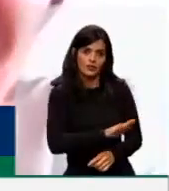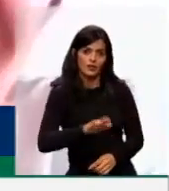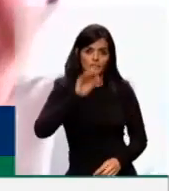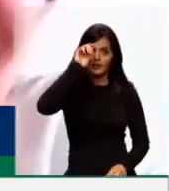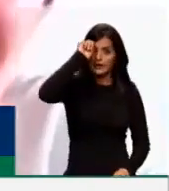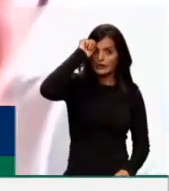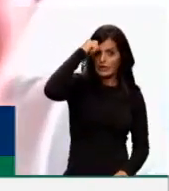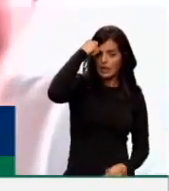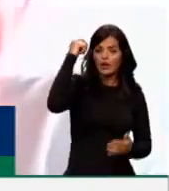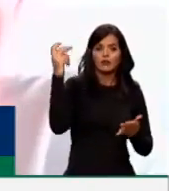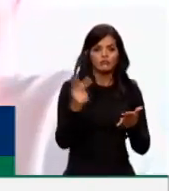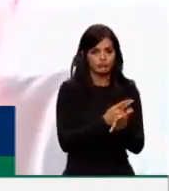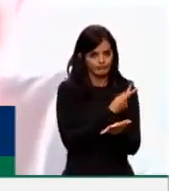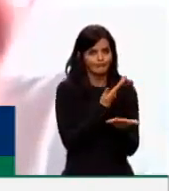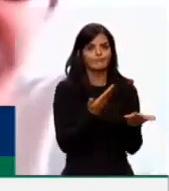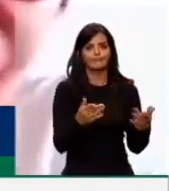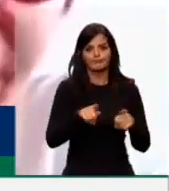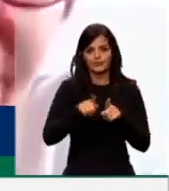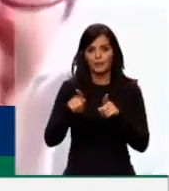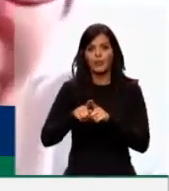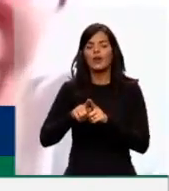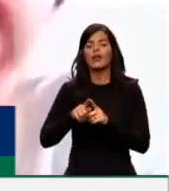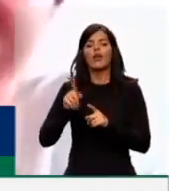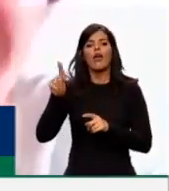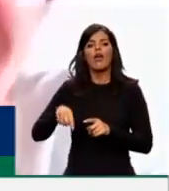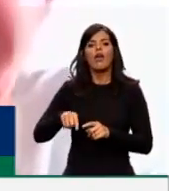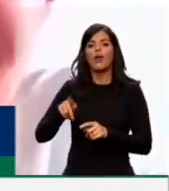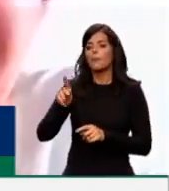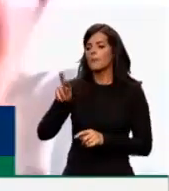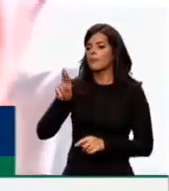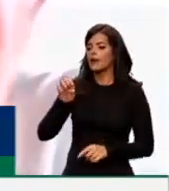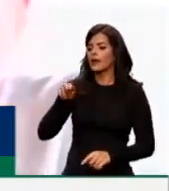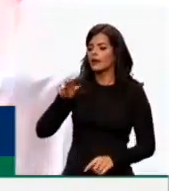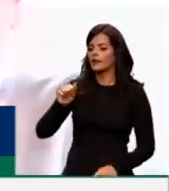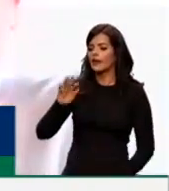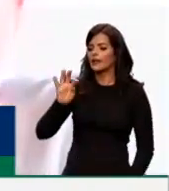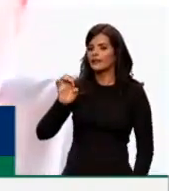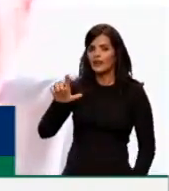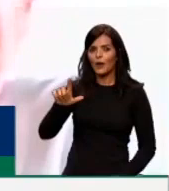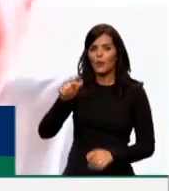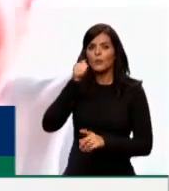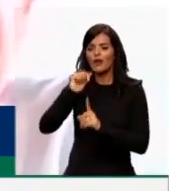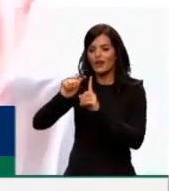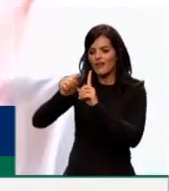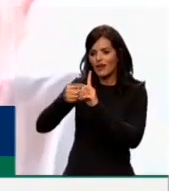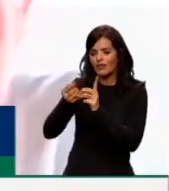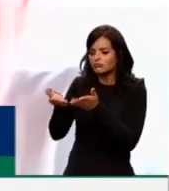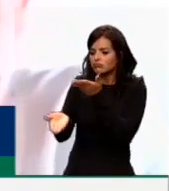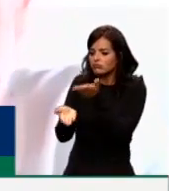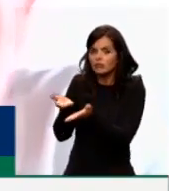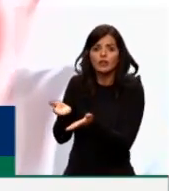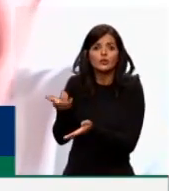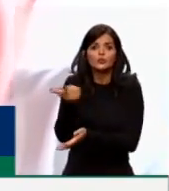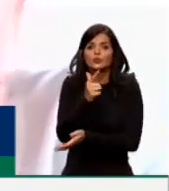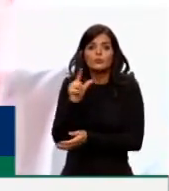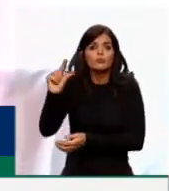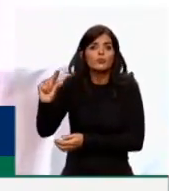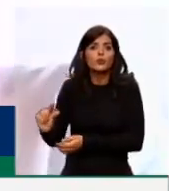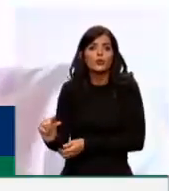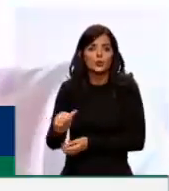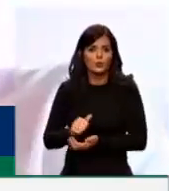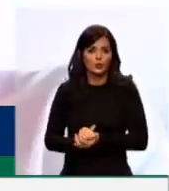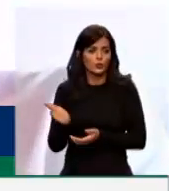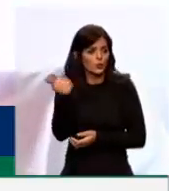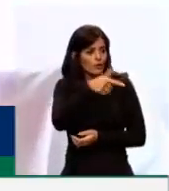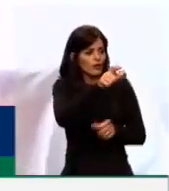uma frequência menor para o pré-natal das mulheres negras, ou seja, uma violência que atinge as mulheres negras, uma violência institucional e que